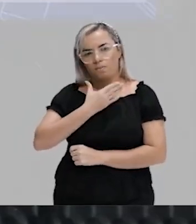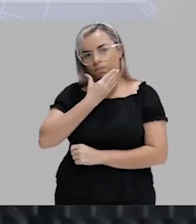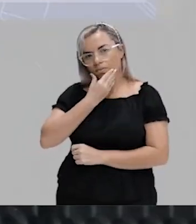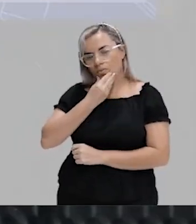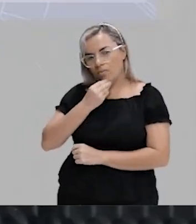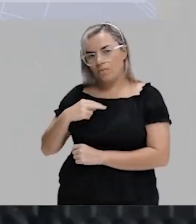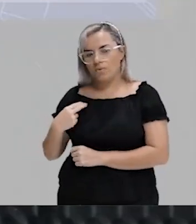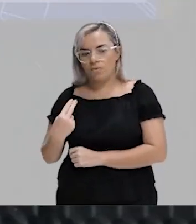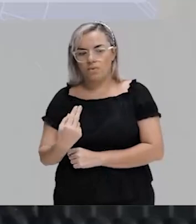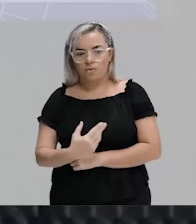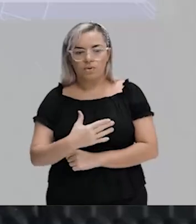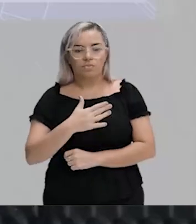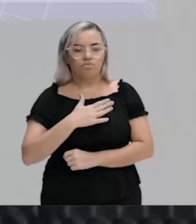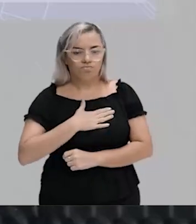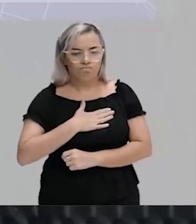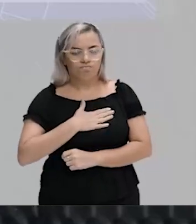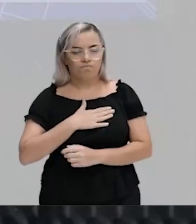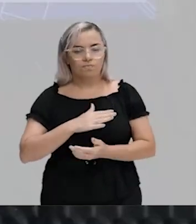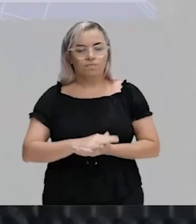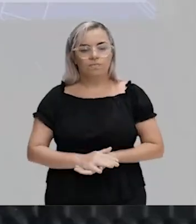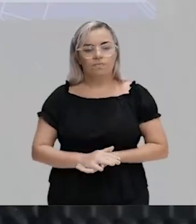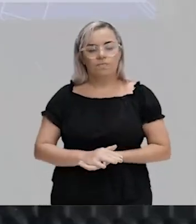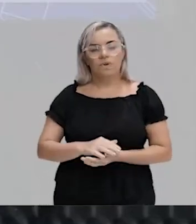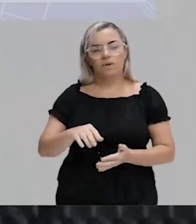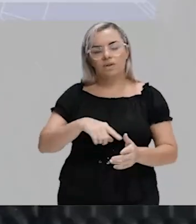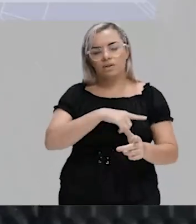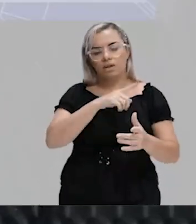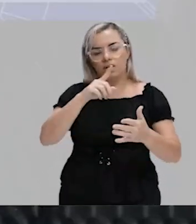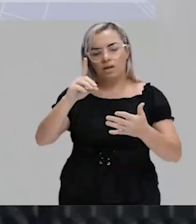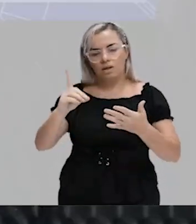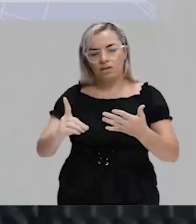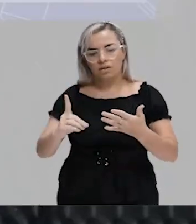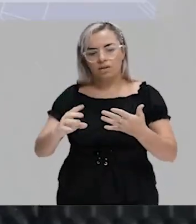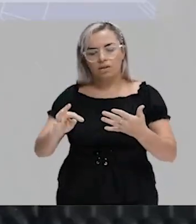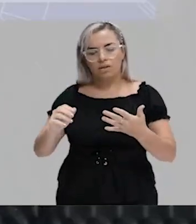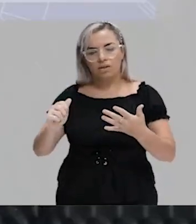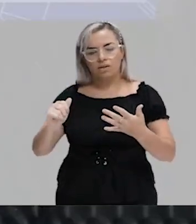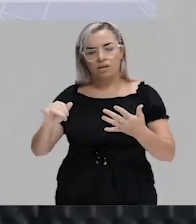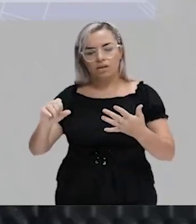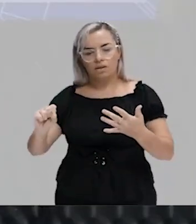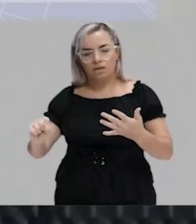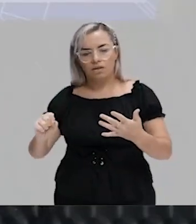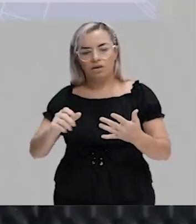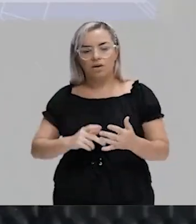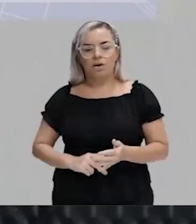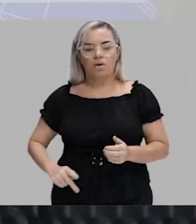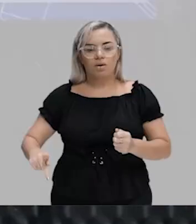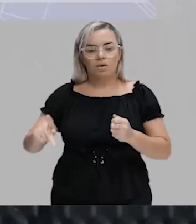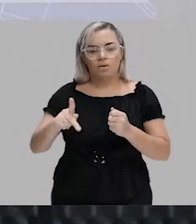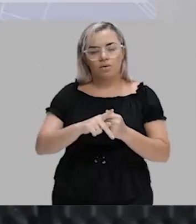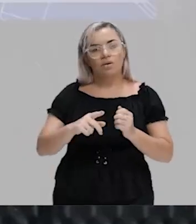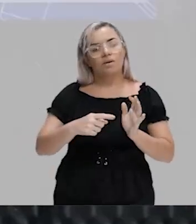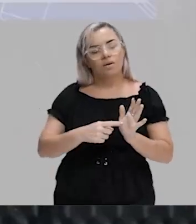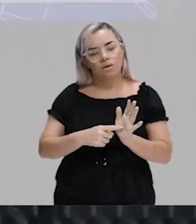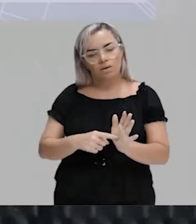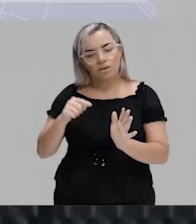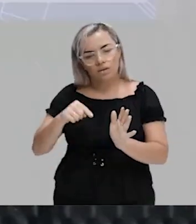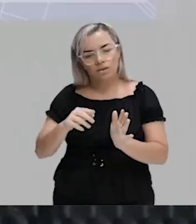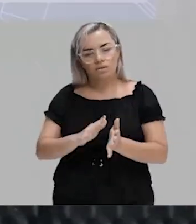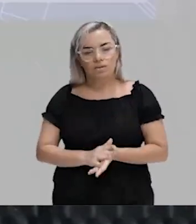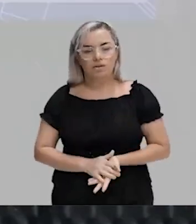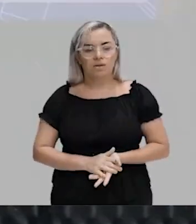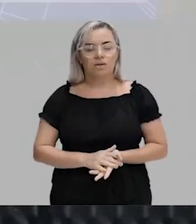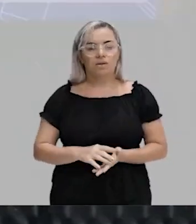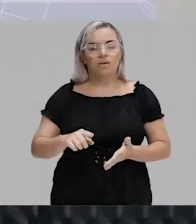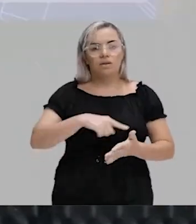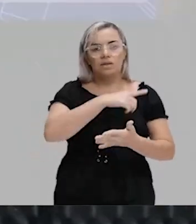tua, nosso, nossa. Tais, pronome demonstrativo. Li, que é o pronome pessoal do caso oblíquo. Nós